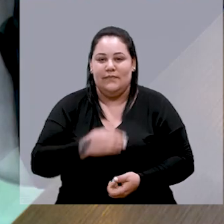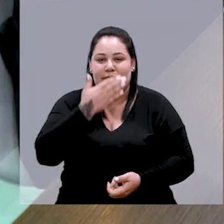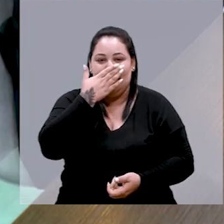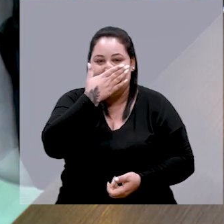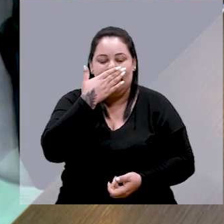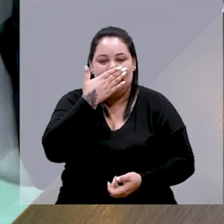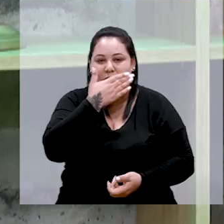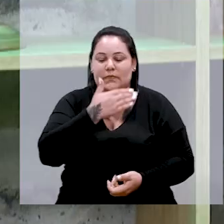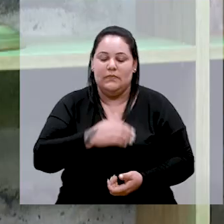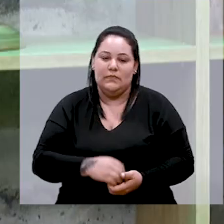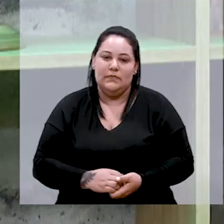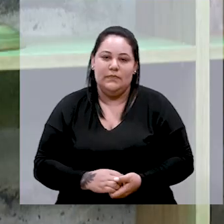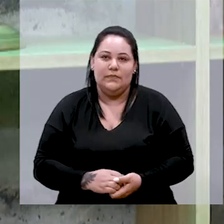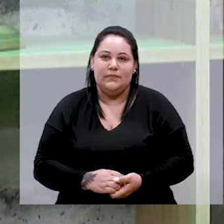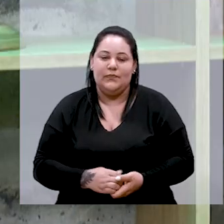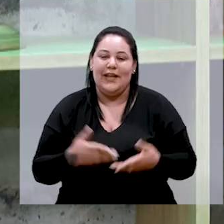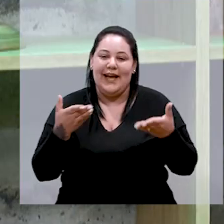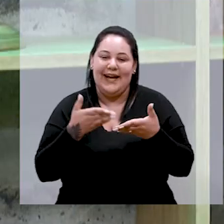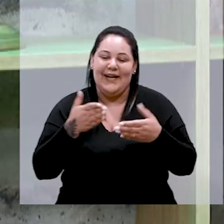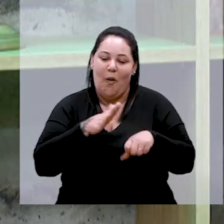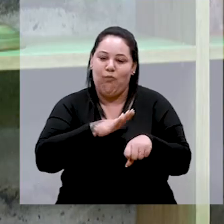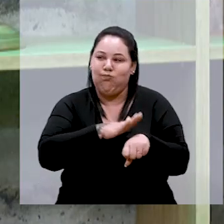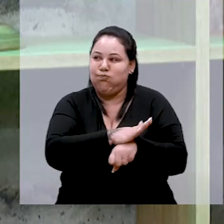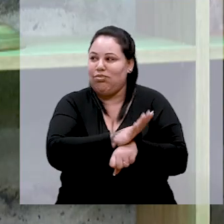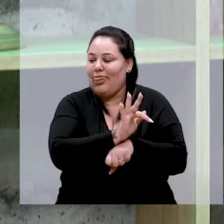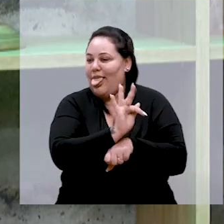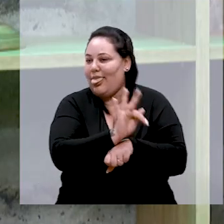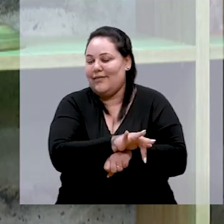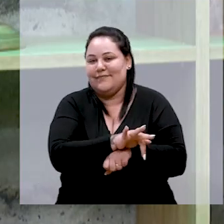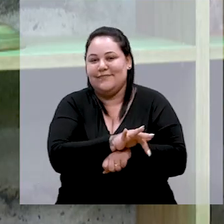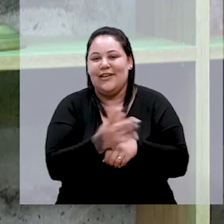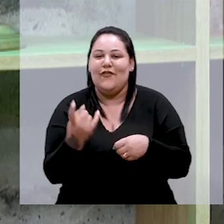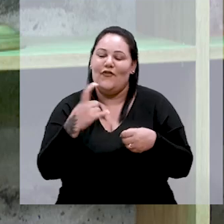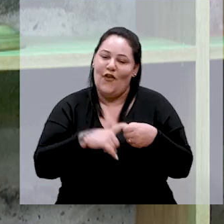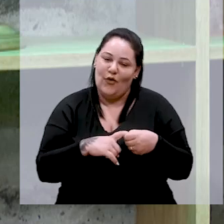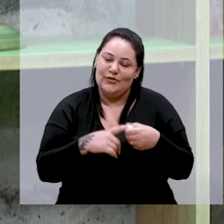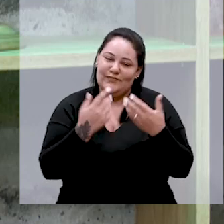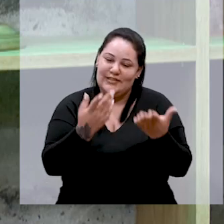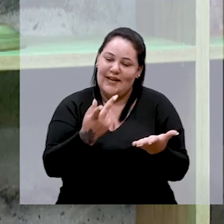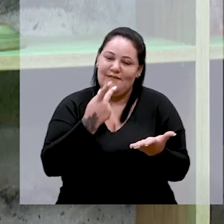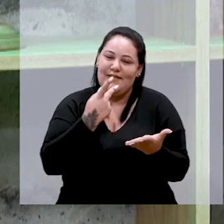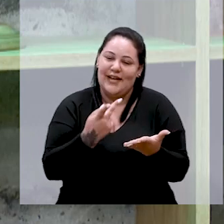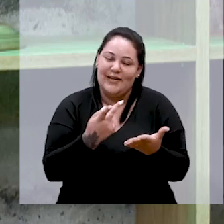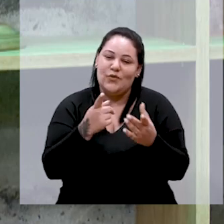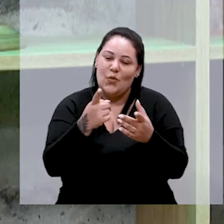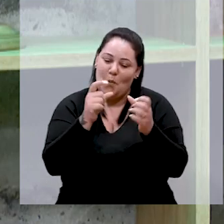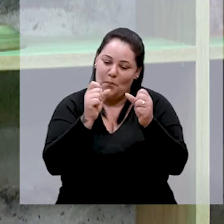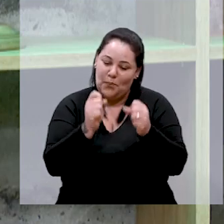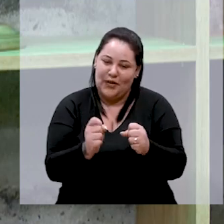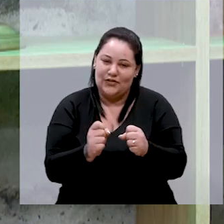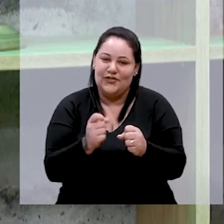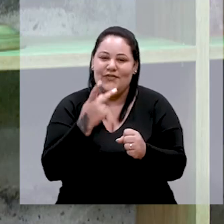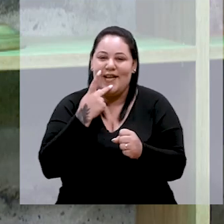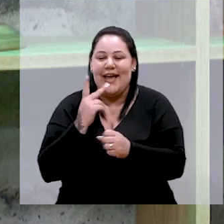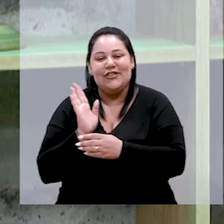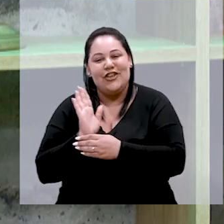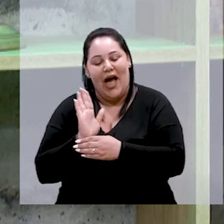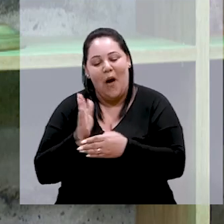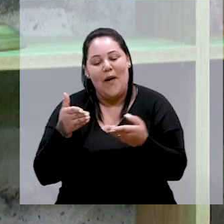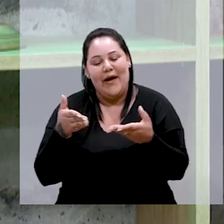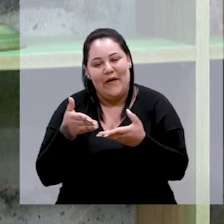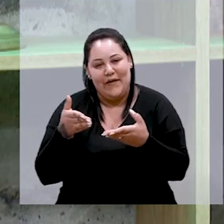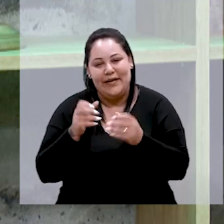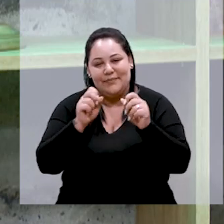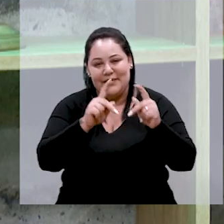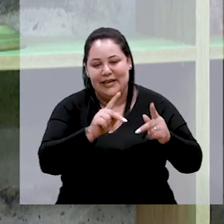Vereadora Marisol, estamos agora de fato estourando aqui o nosso tempinho. Eu vou lhe devolver a palavra e para breves despedidas,